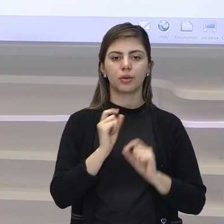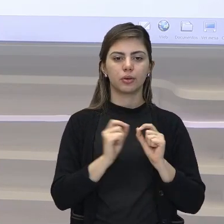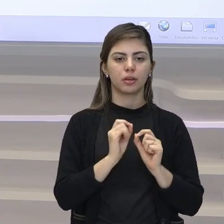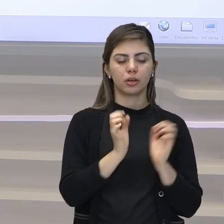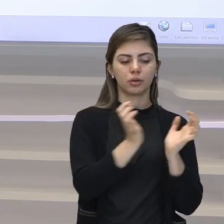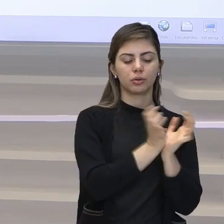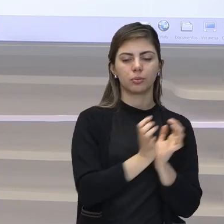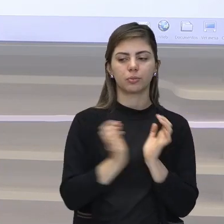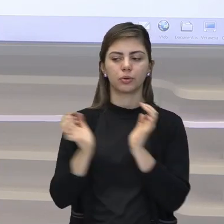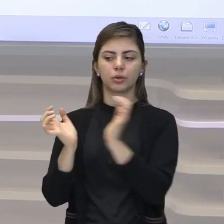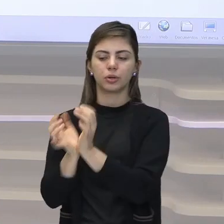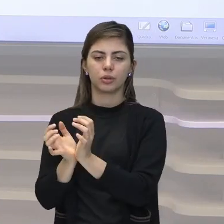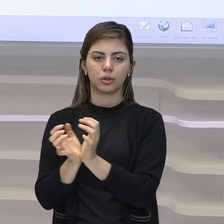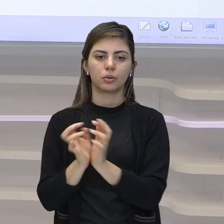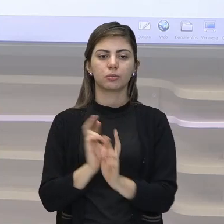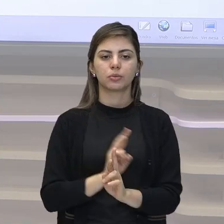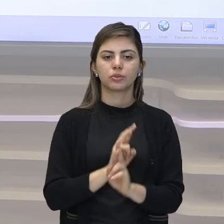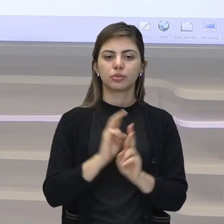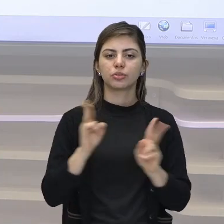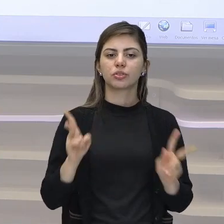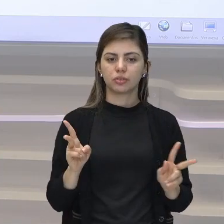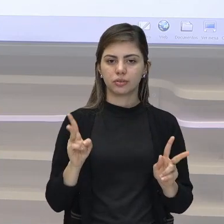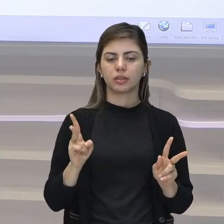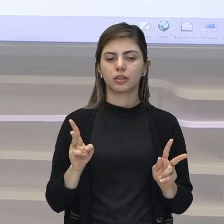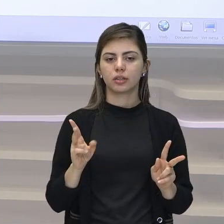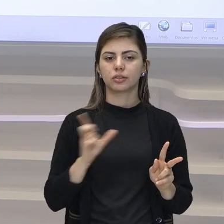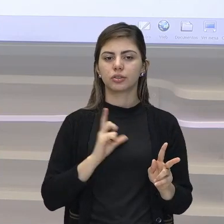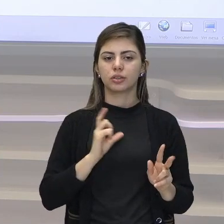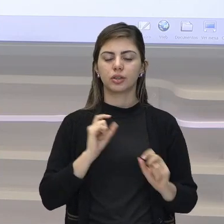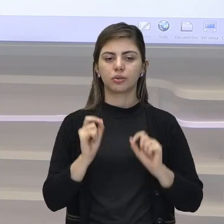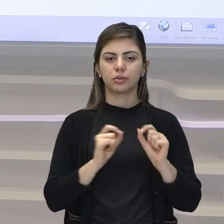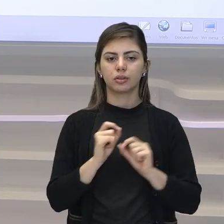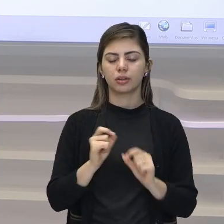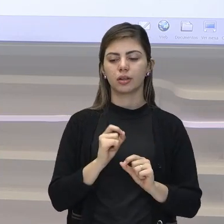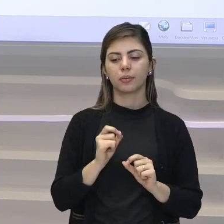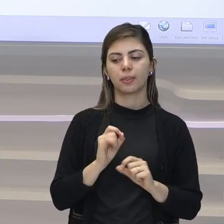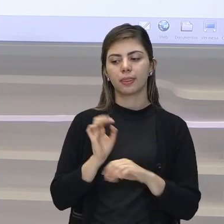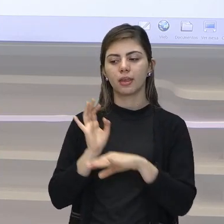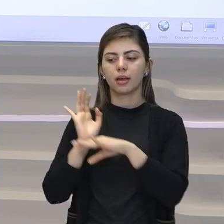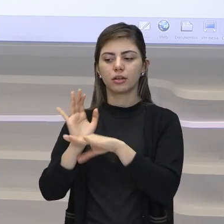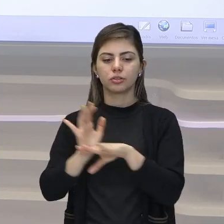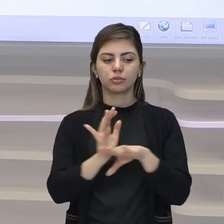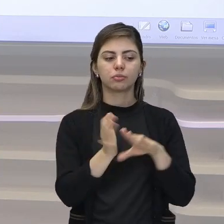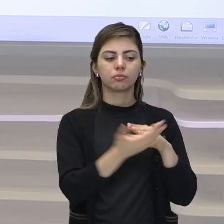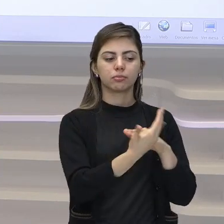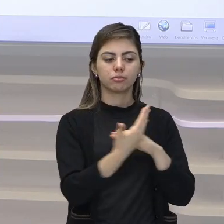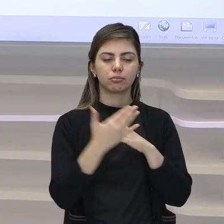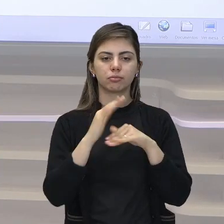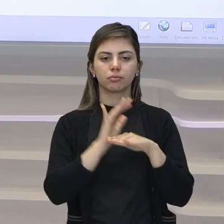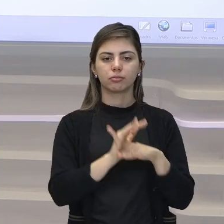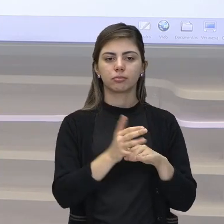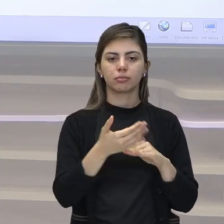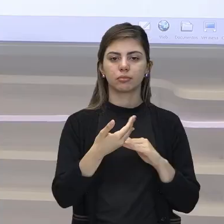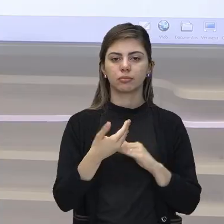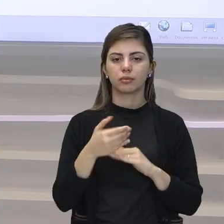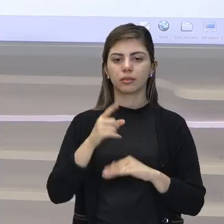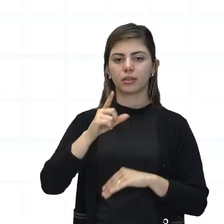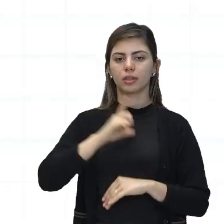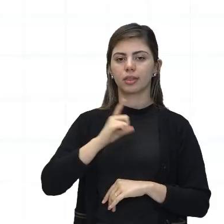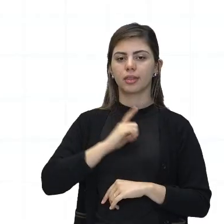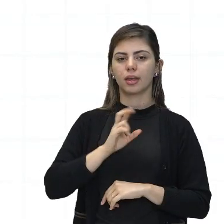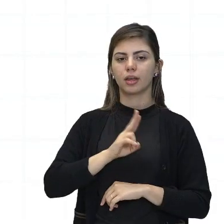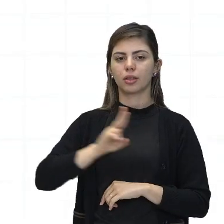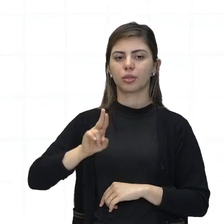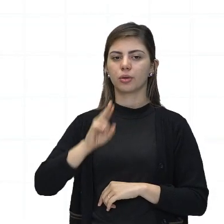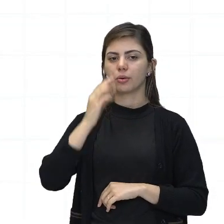de espécies diferentes, onde ambos são beneficiados, a gente chama de mutualismo, que é o que a gente vê